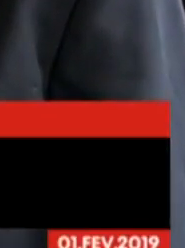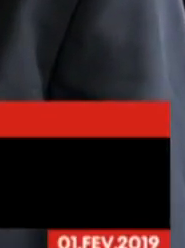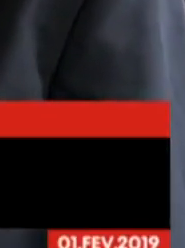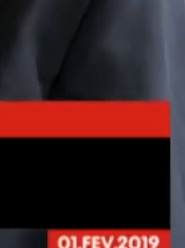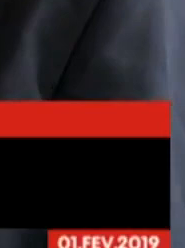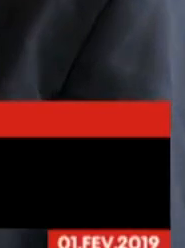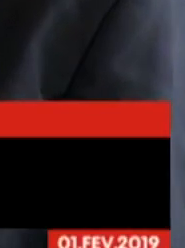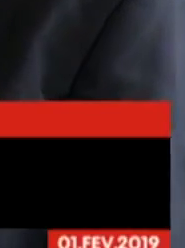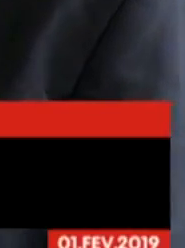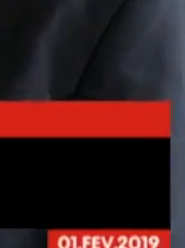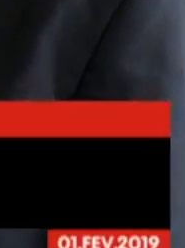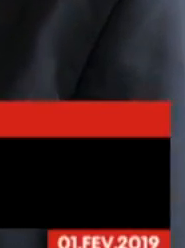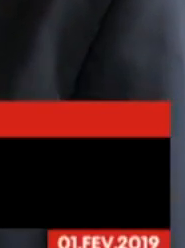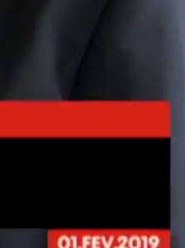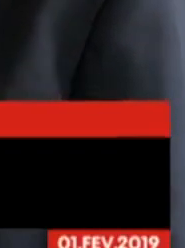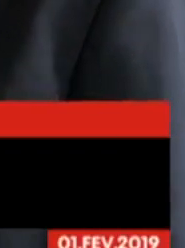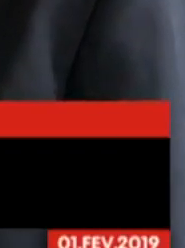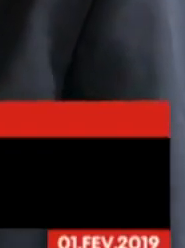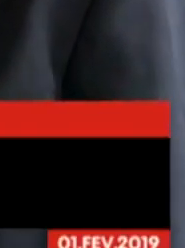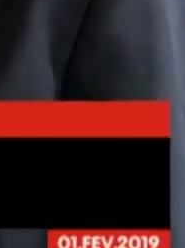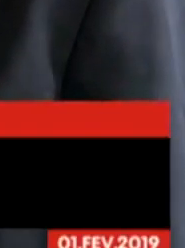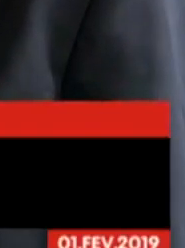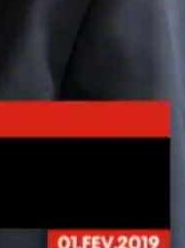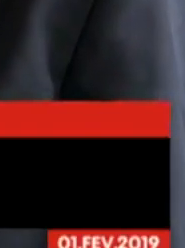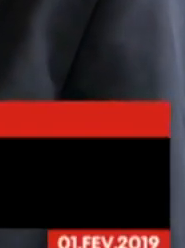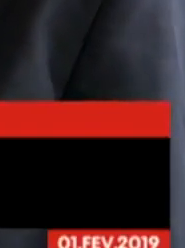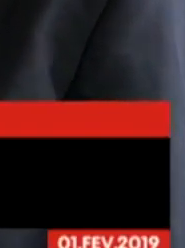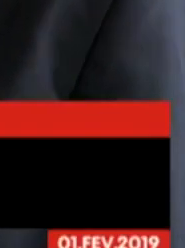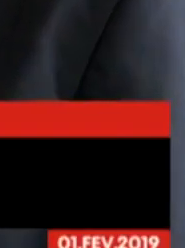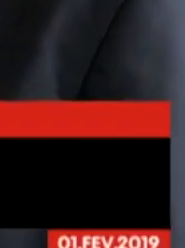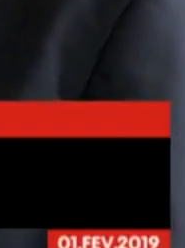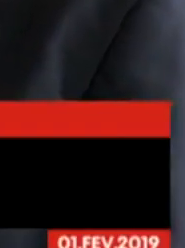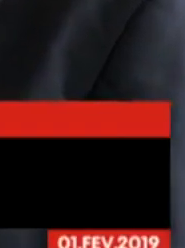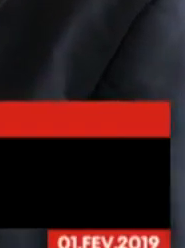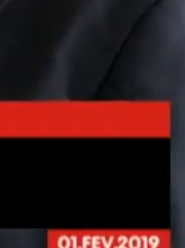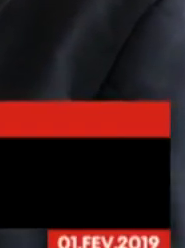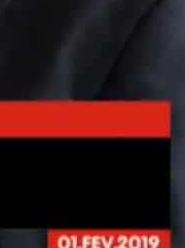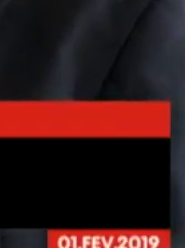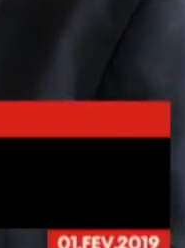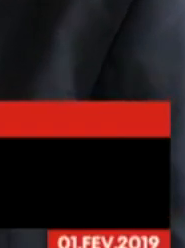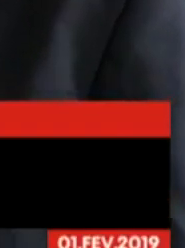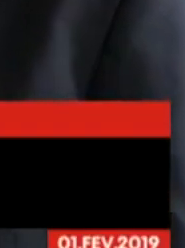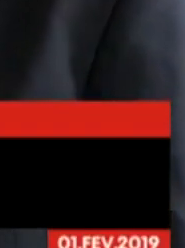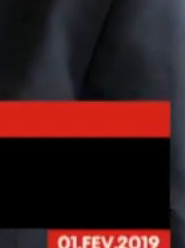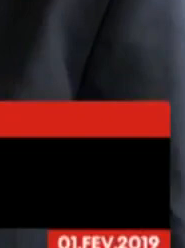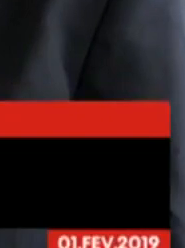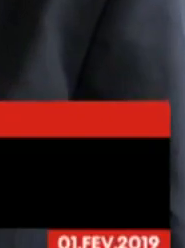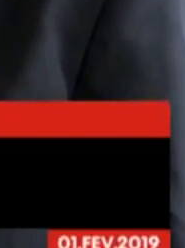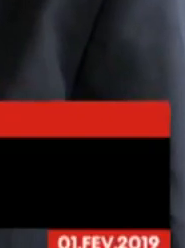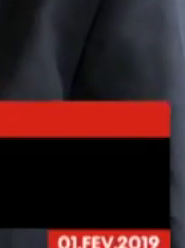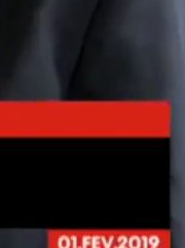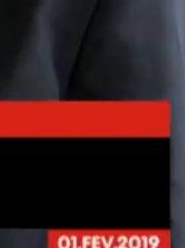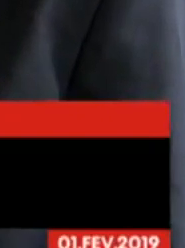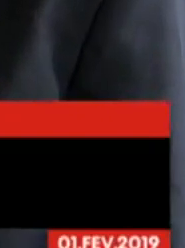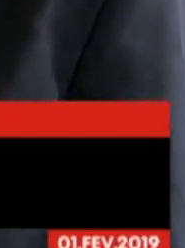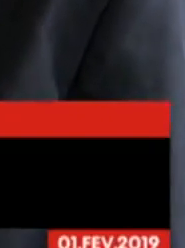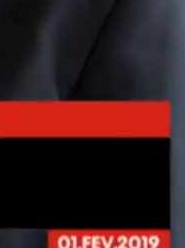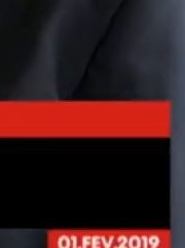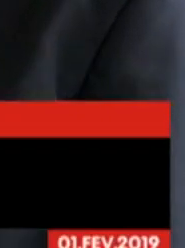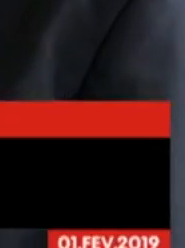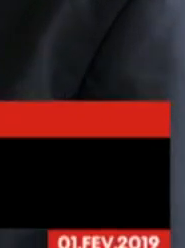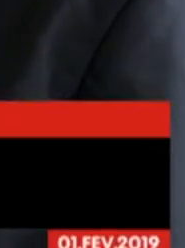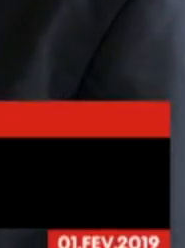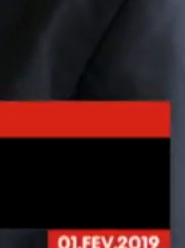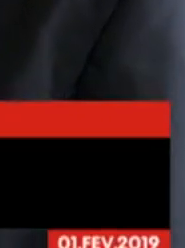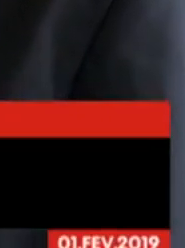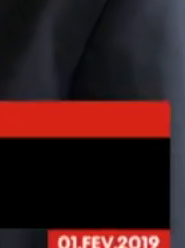graves no município de Varzelândia. Agora, esperamos que agora com esse novo congresso aí, juntamente com esse novo governo, nós teremos aí